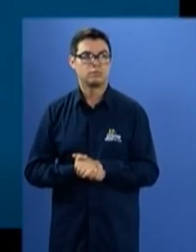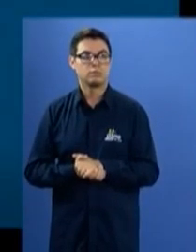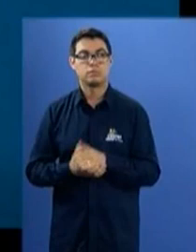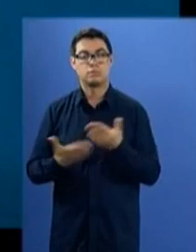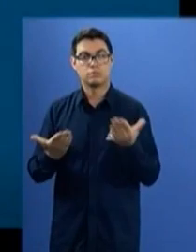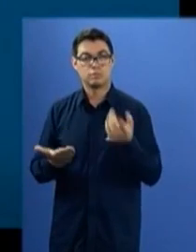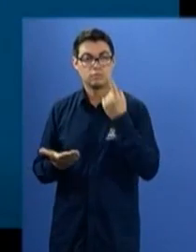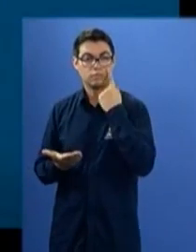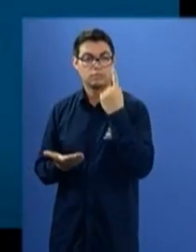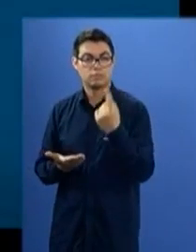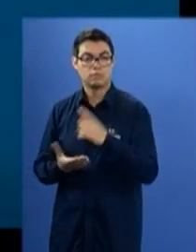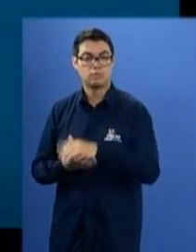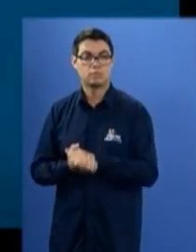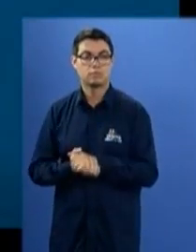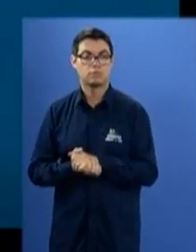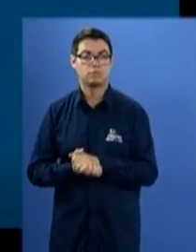Então,